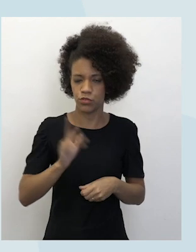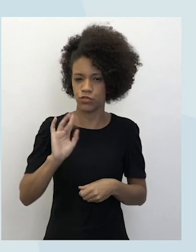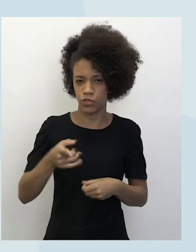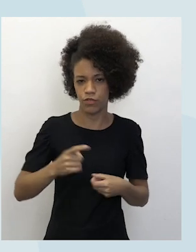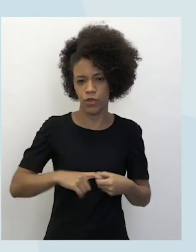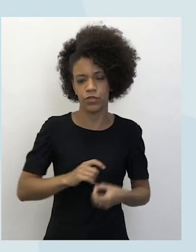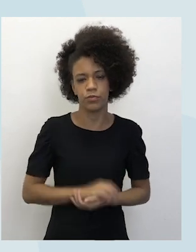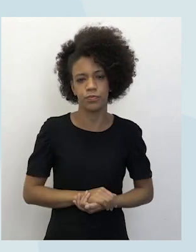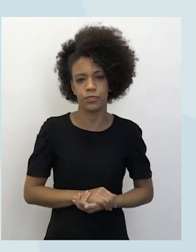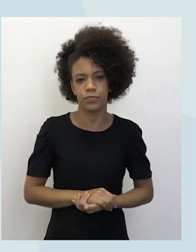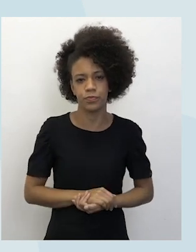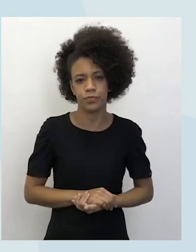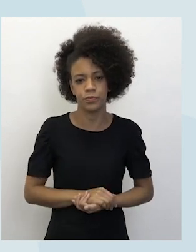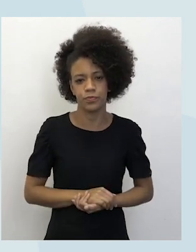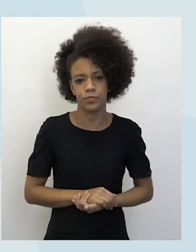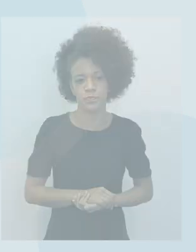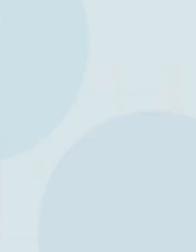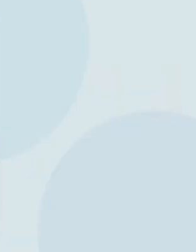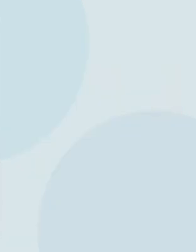voltamos